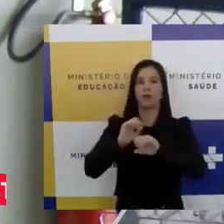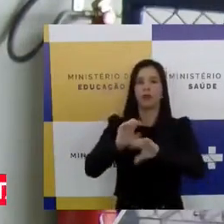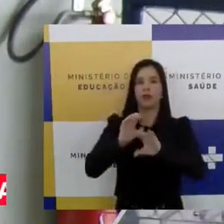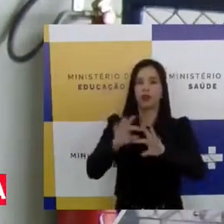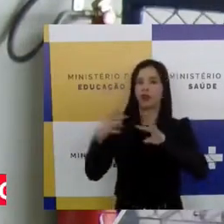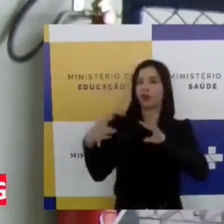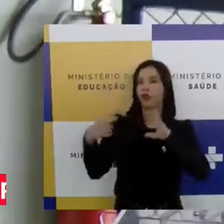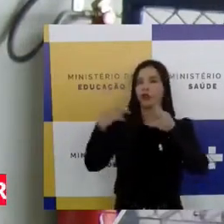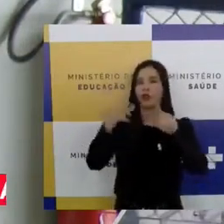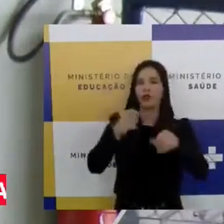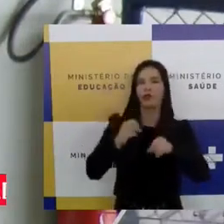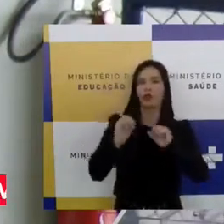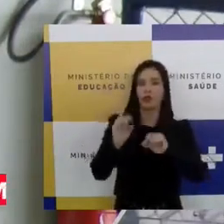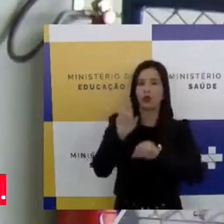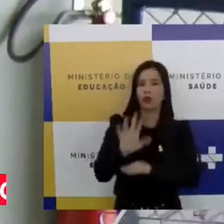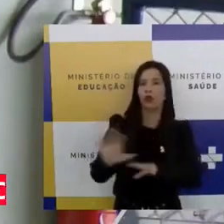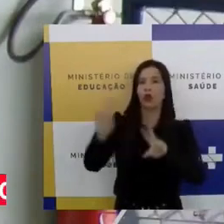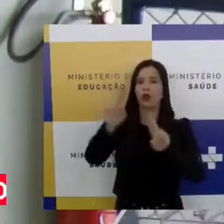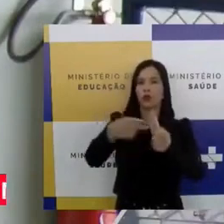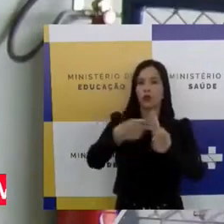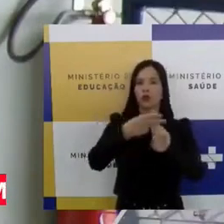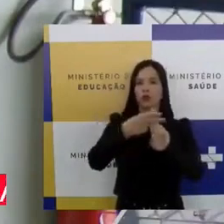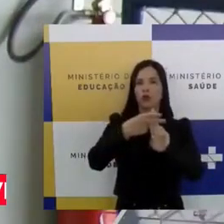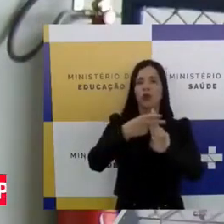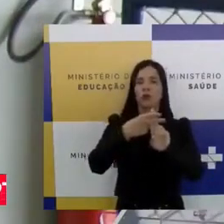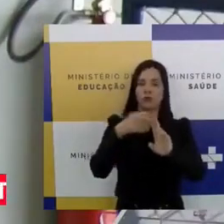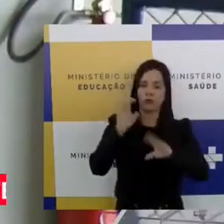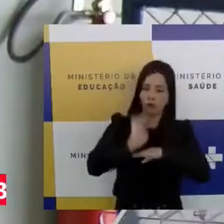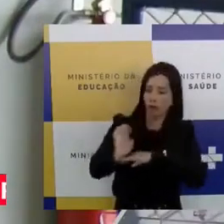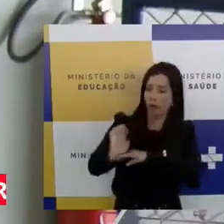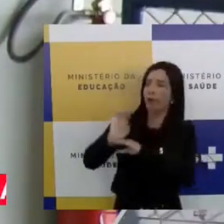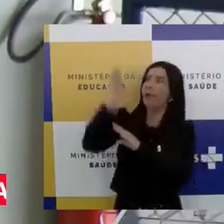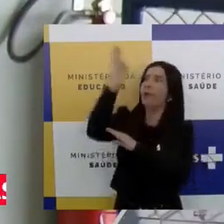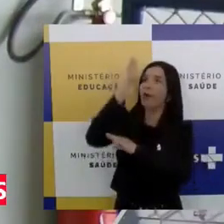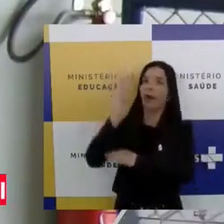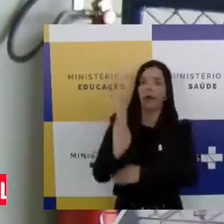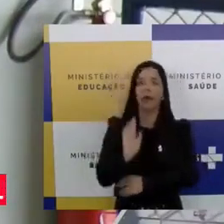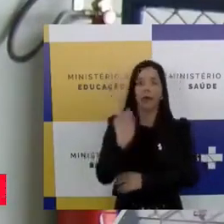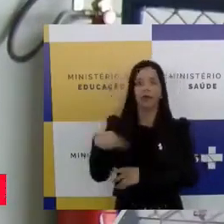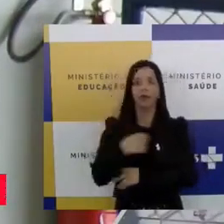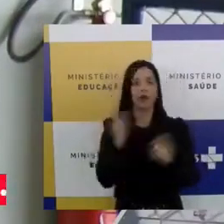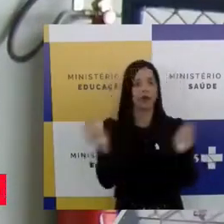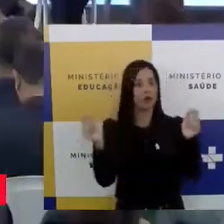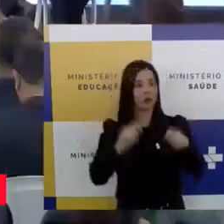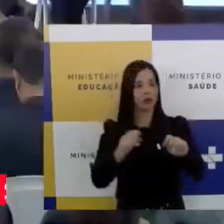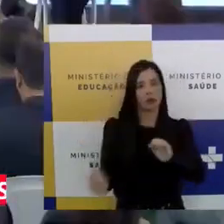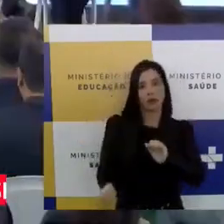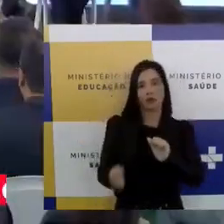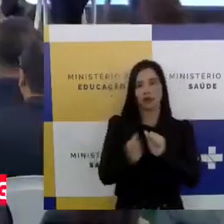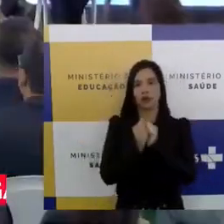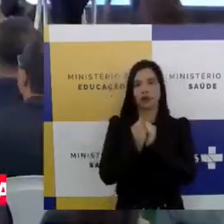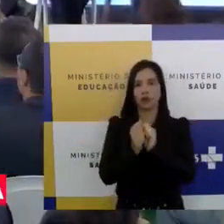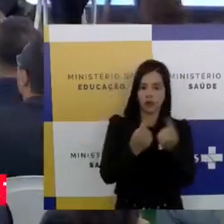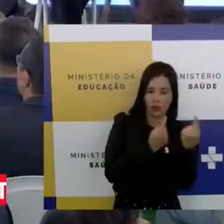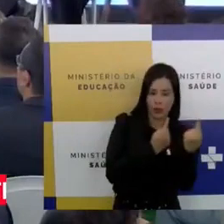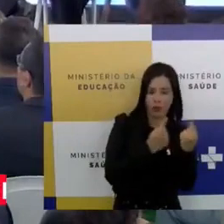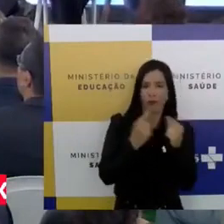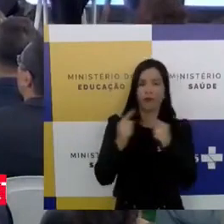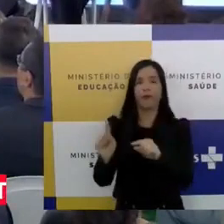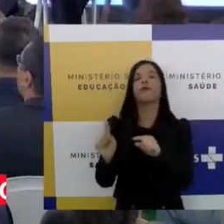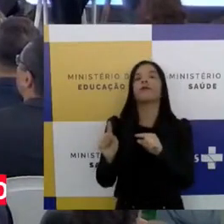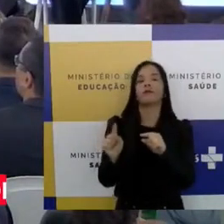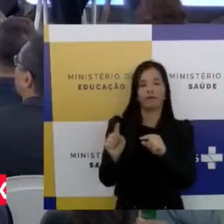de toda a rede do SUS nos estados brasileiros, para que a gente possa juntos enfrentar